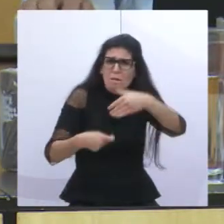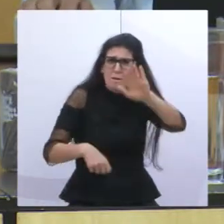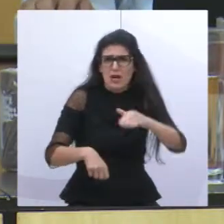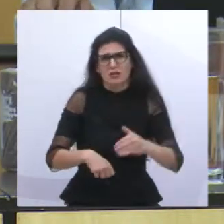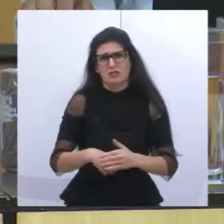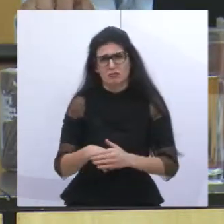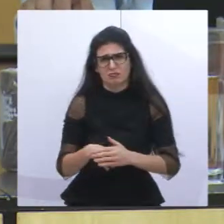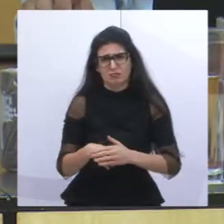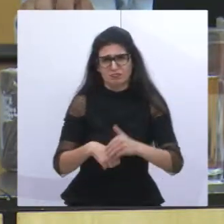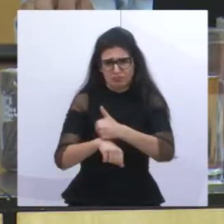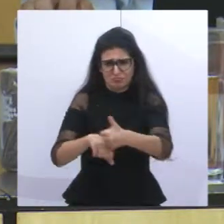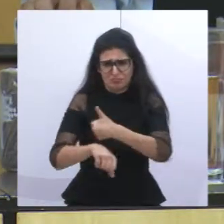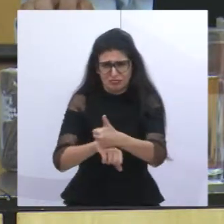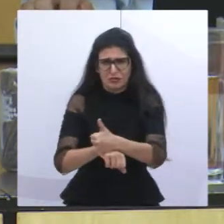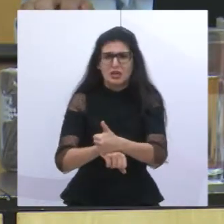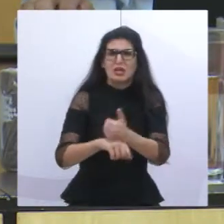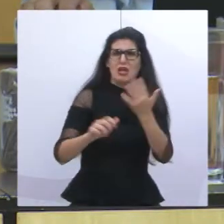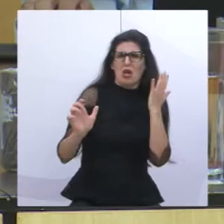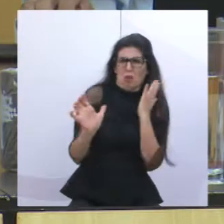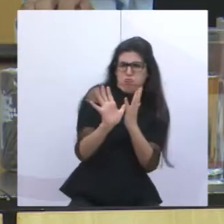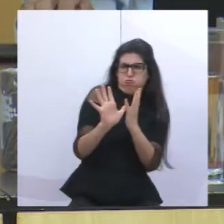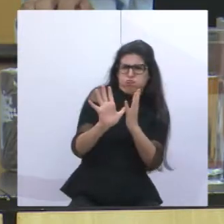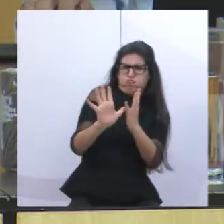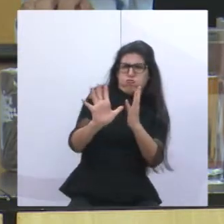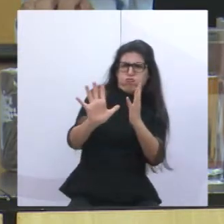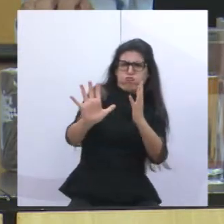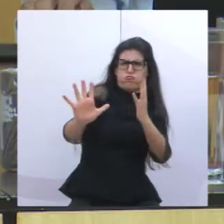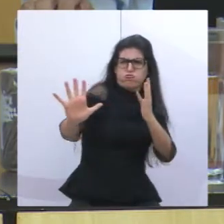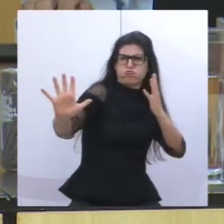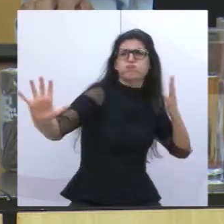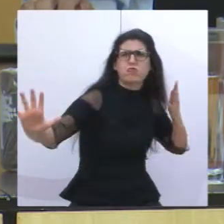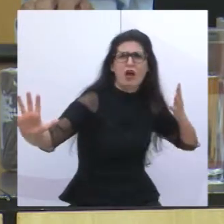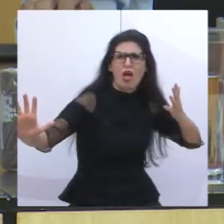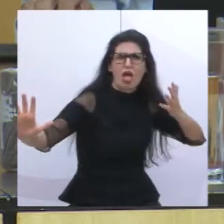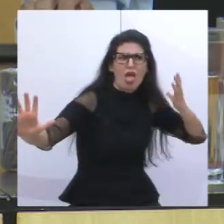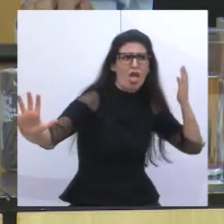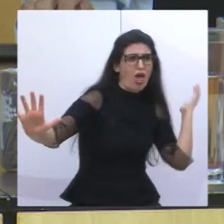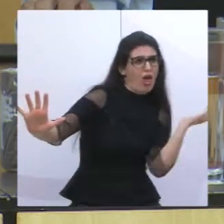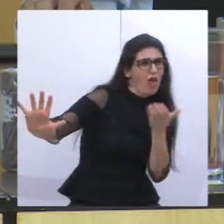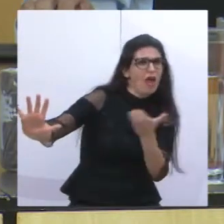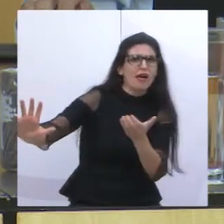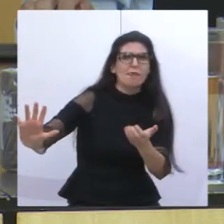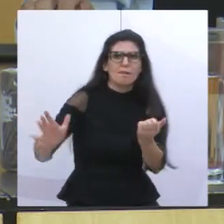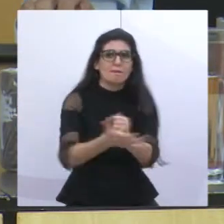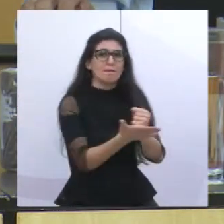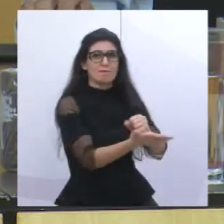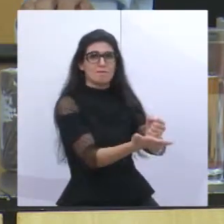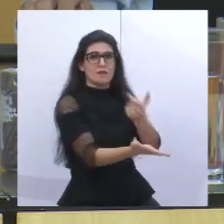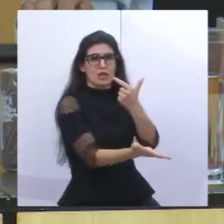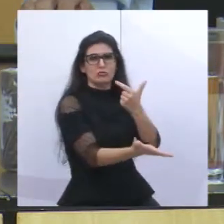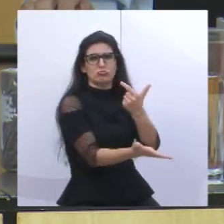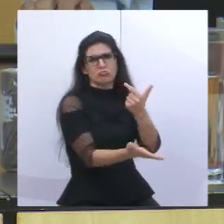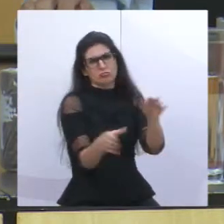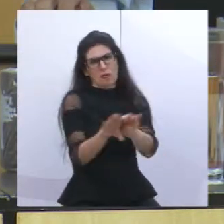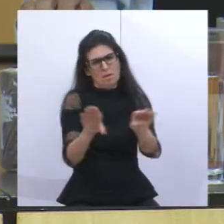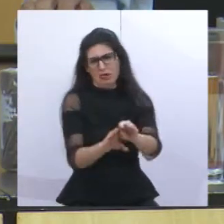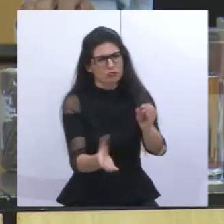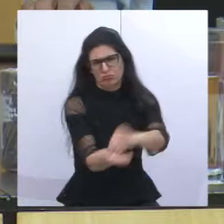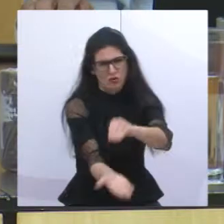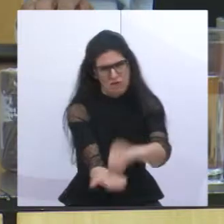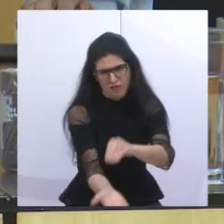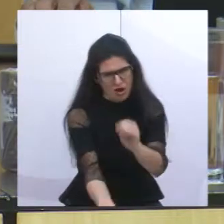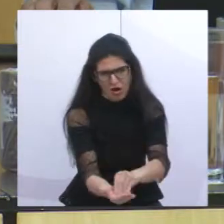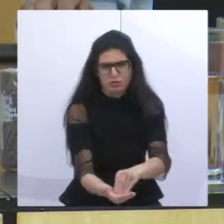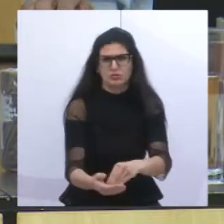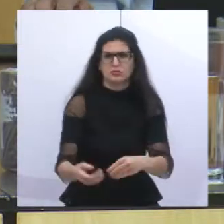acelera a fila, acelera tudo e não tem esse problema de medicamento. Eu acho que tem que melhorar os médicos. A farmácia,